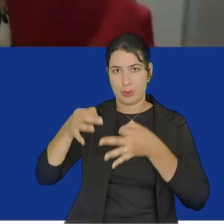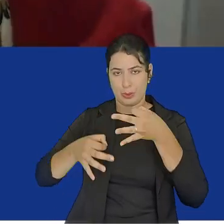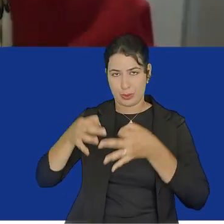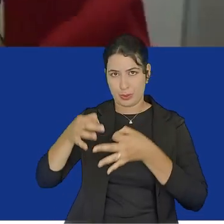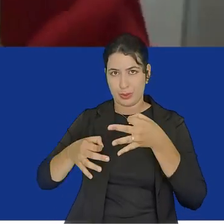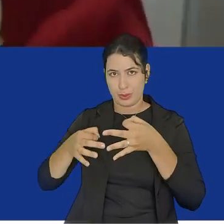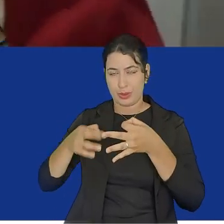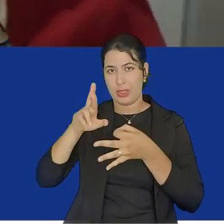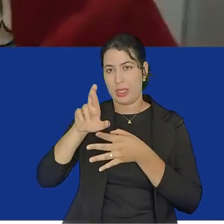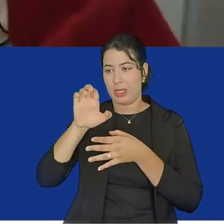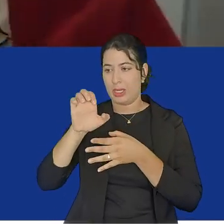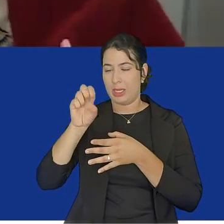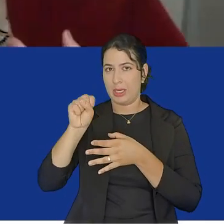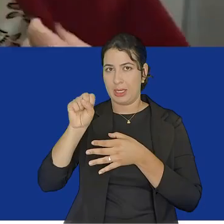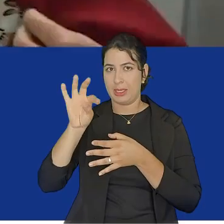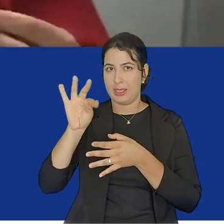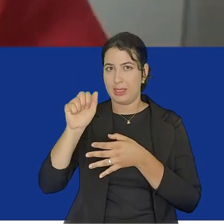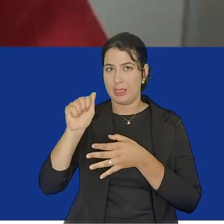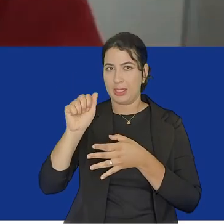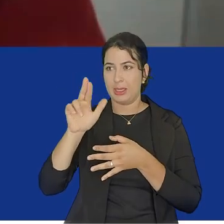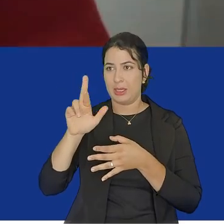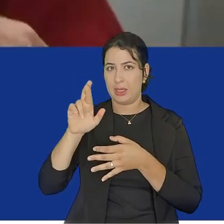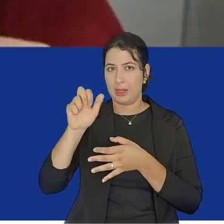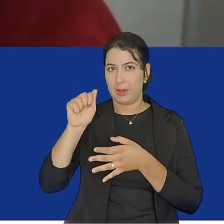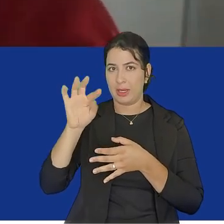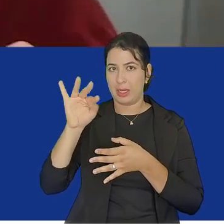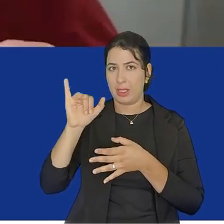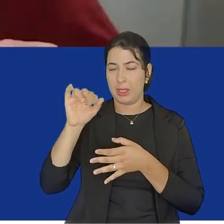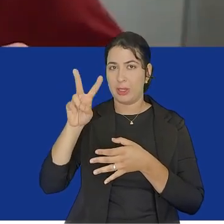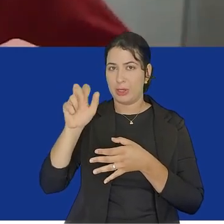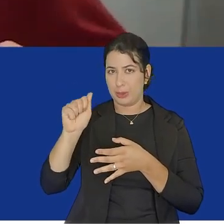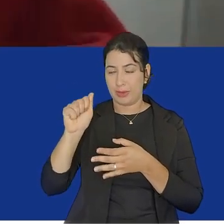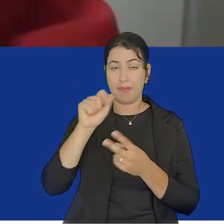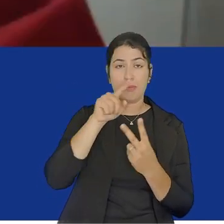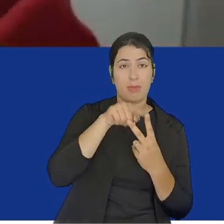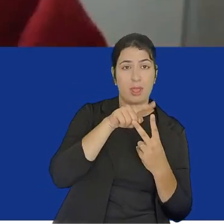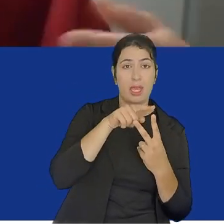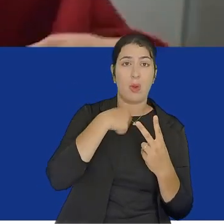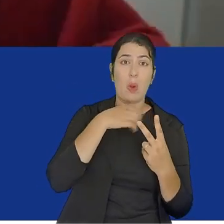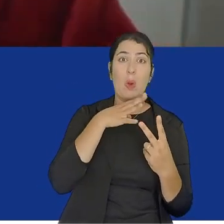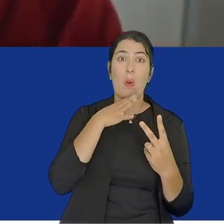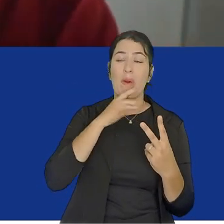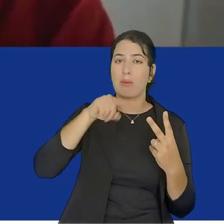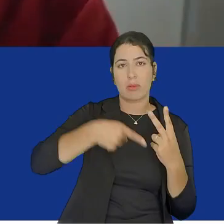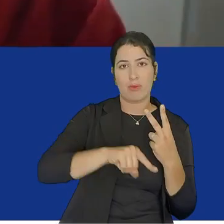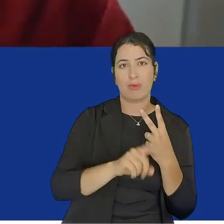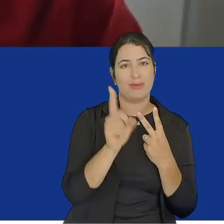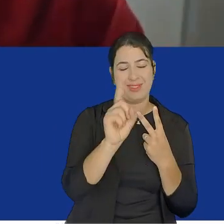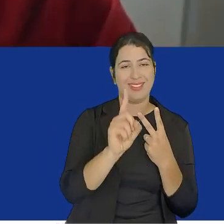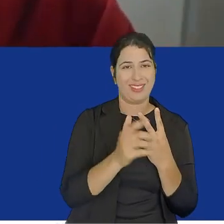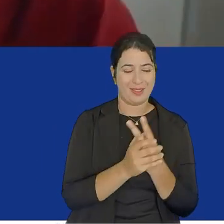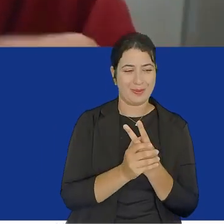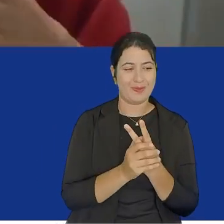faço parte da SEAMA, eu tenho medo de falar muita bobagem. Então, eu vou falar só um pouquinho. E aí, se eu comer bola, a Fê